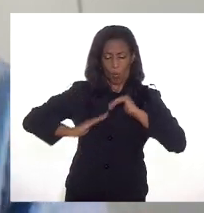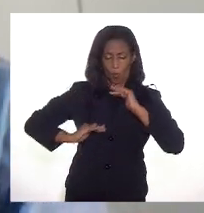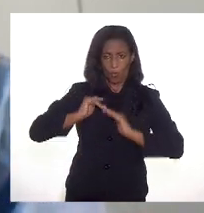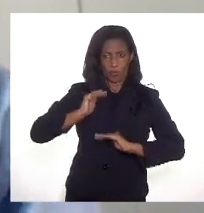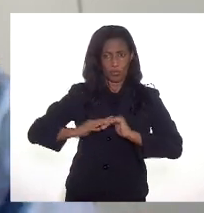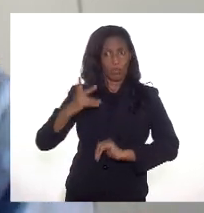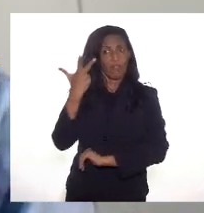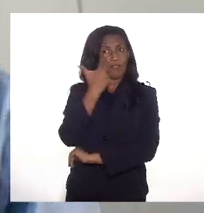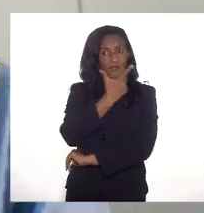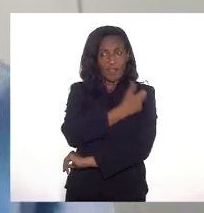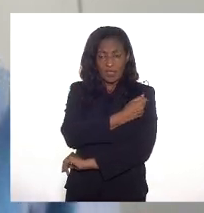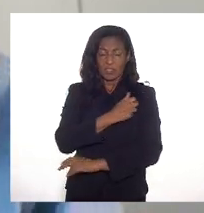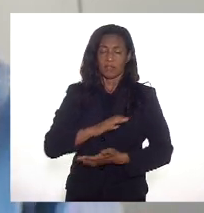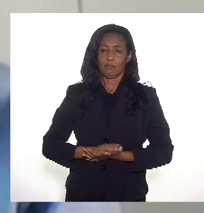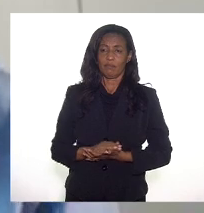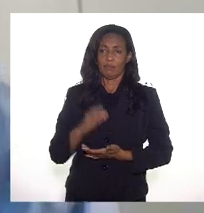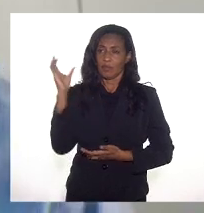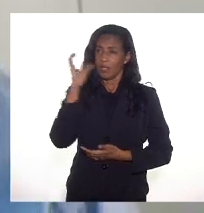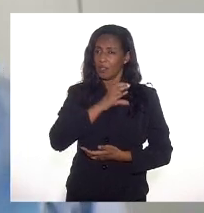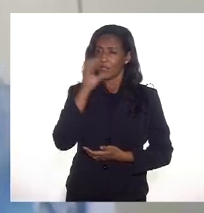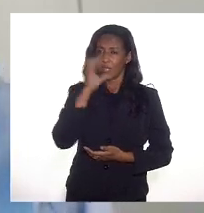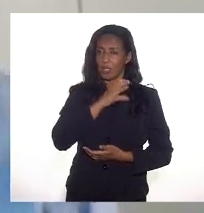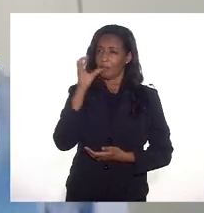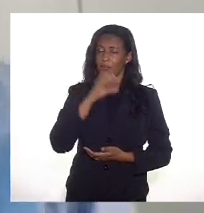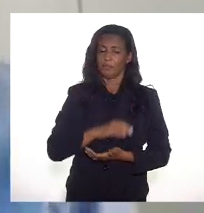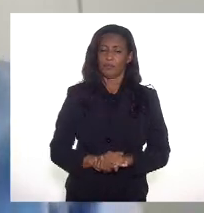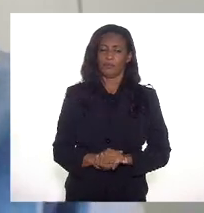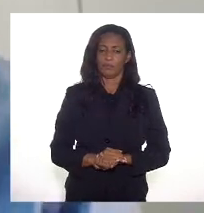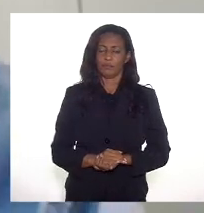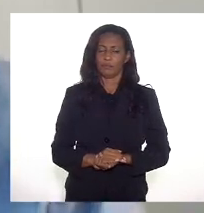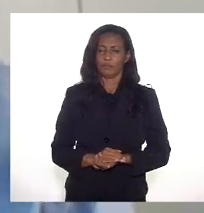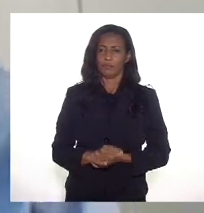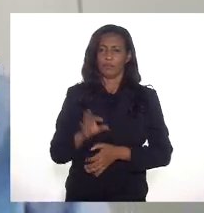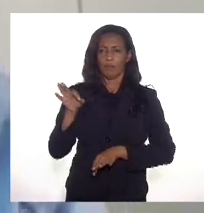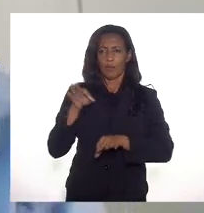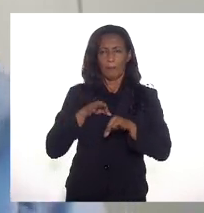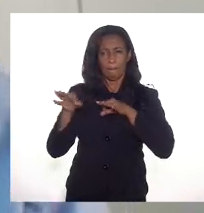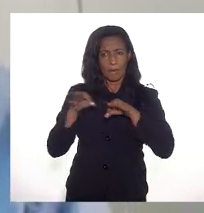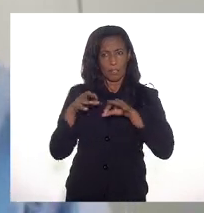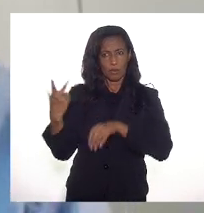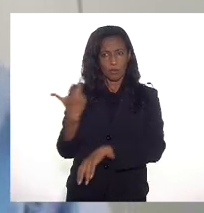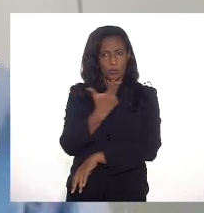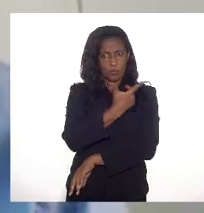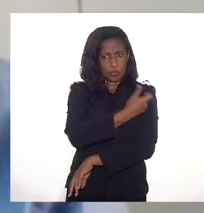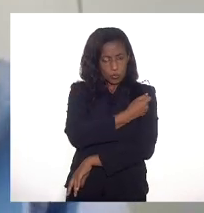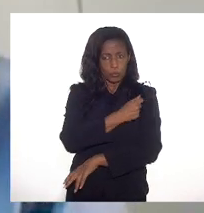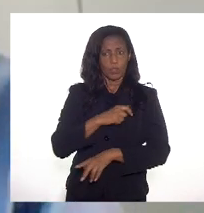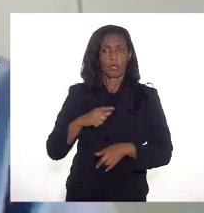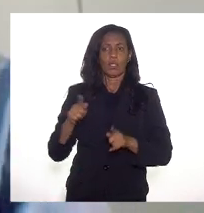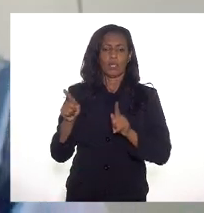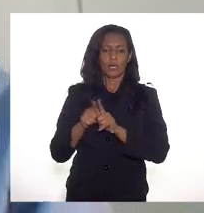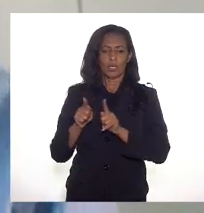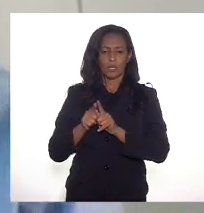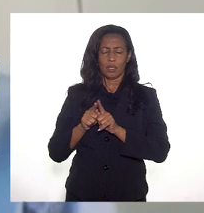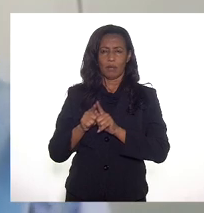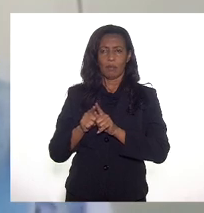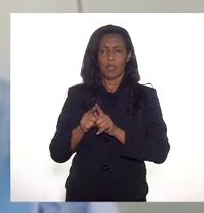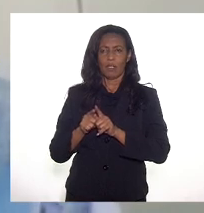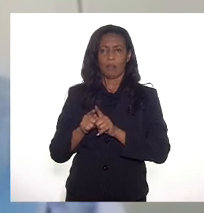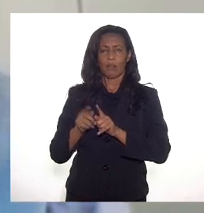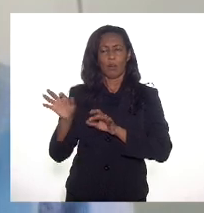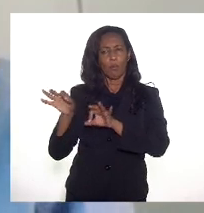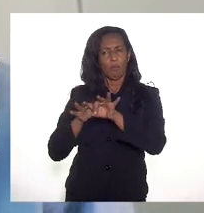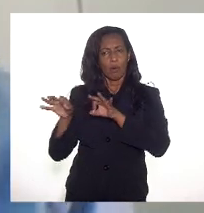educação vacinados o mais rápido possível. Pelo Plano Nacional de Imunização e pelo plano de operacionalização da